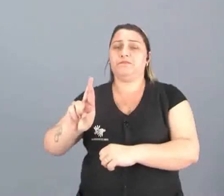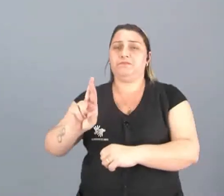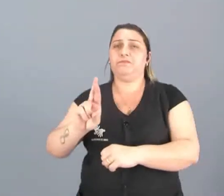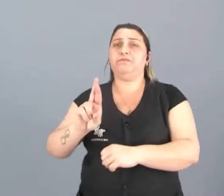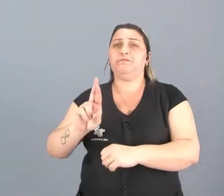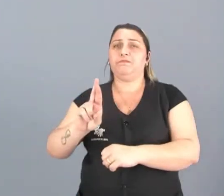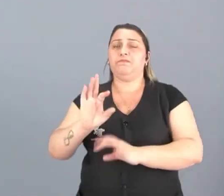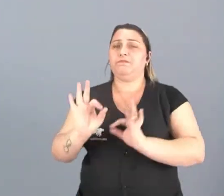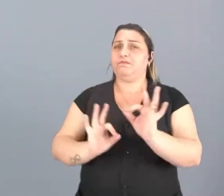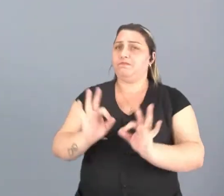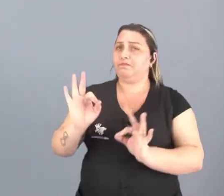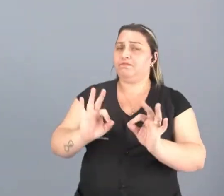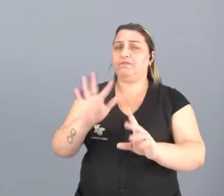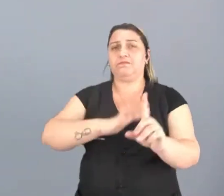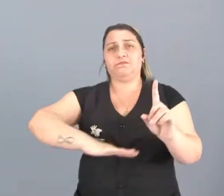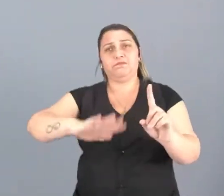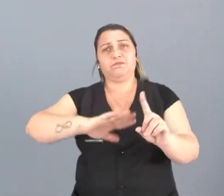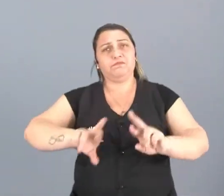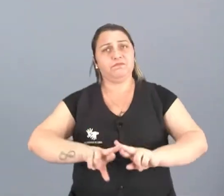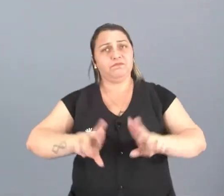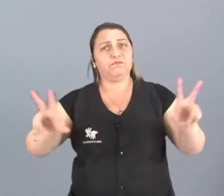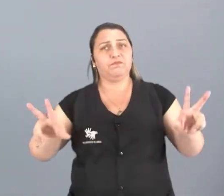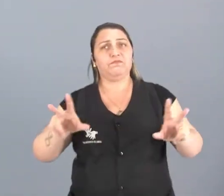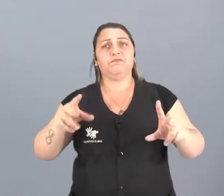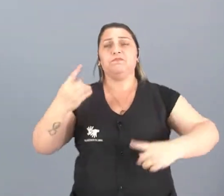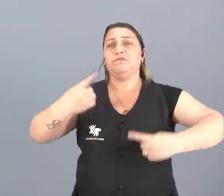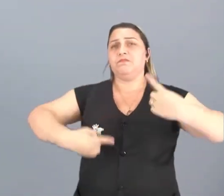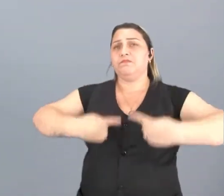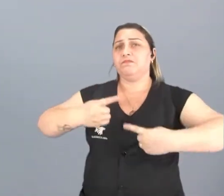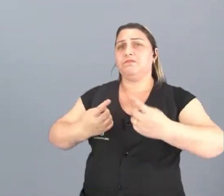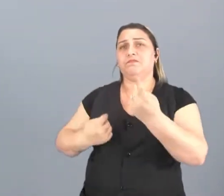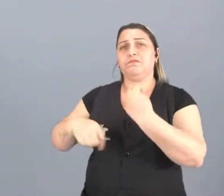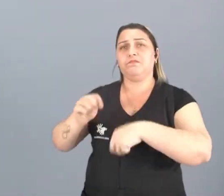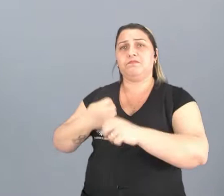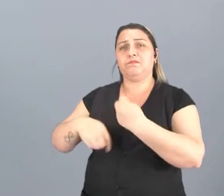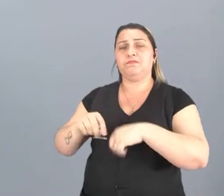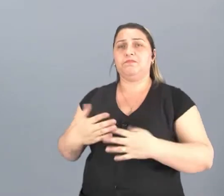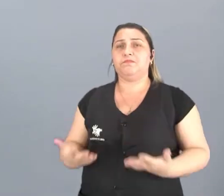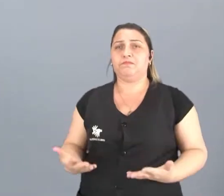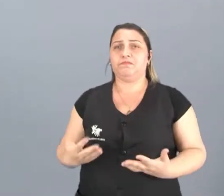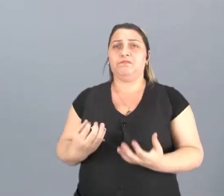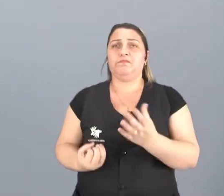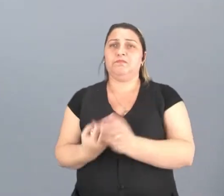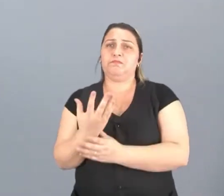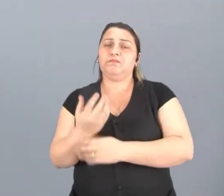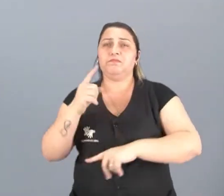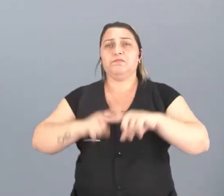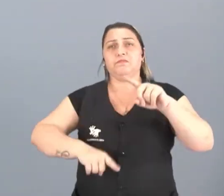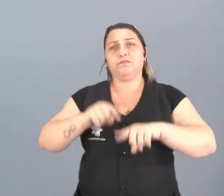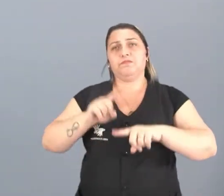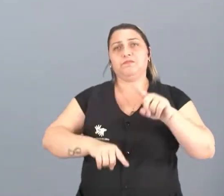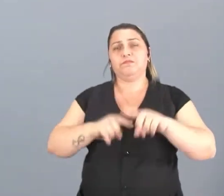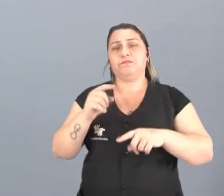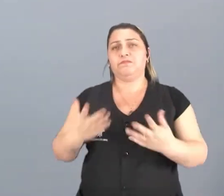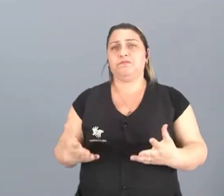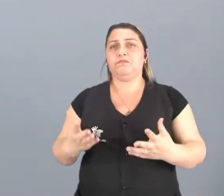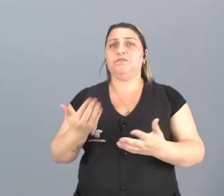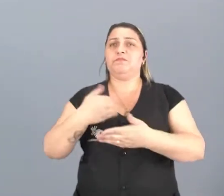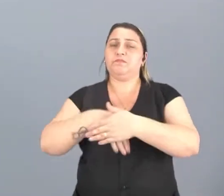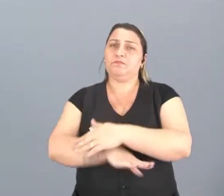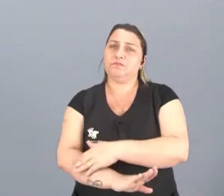deles, organizações sociais distintas, políticas, econômicas, produção de material, de